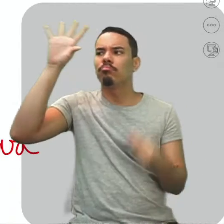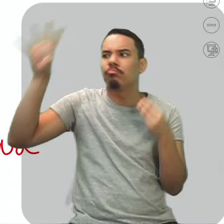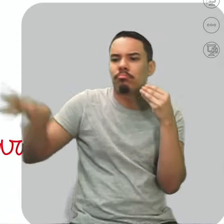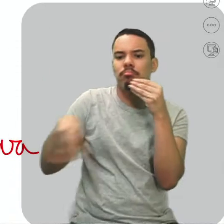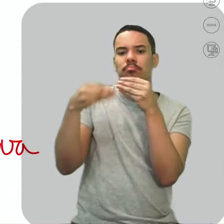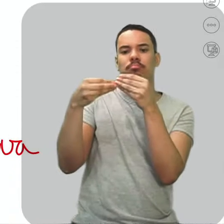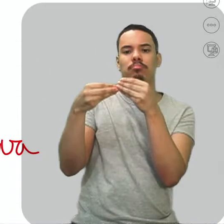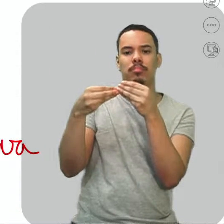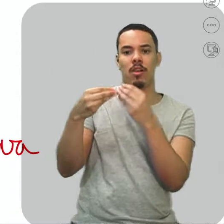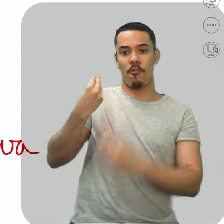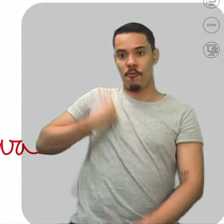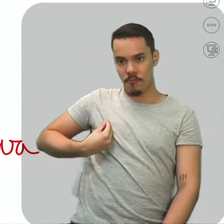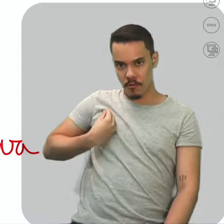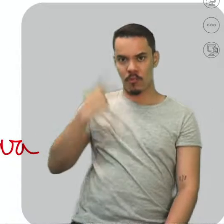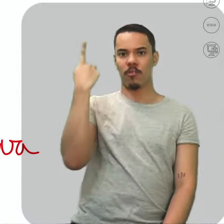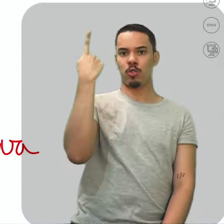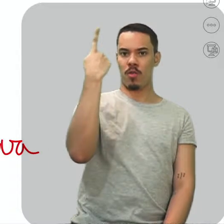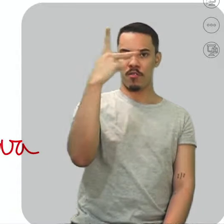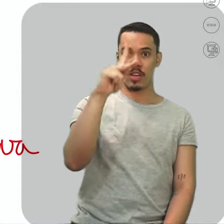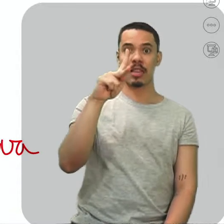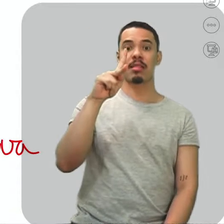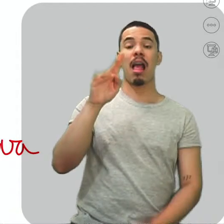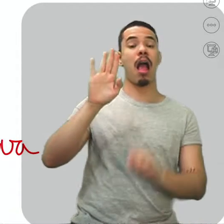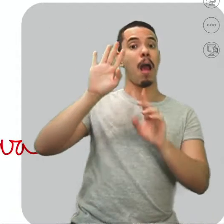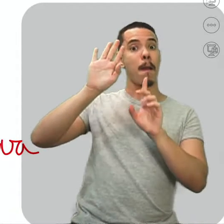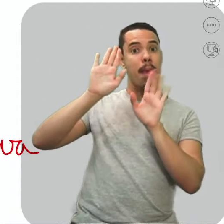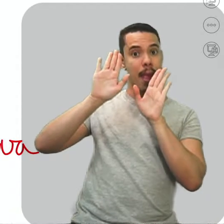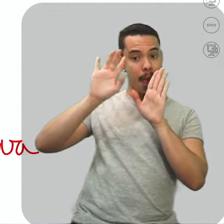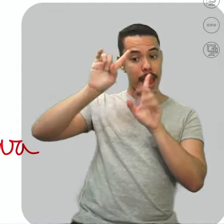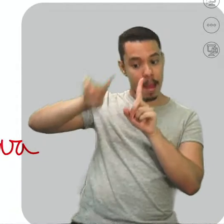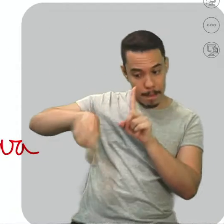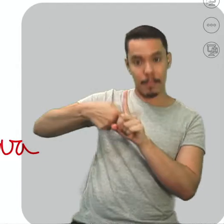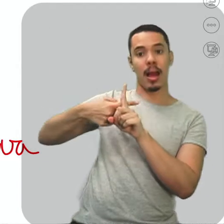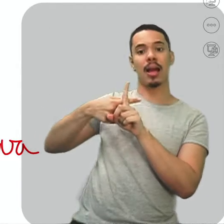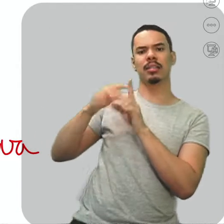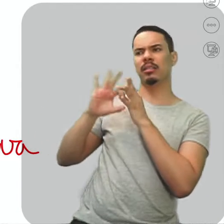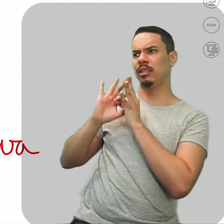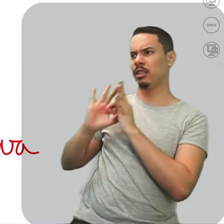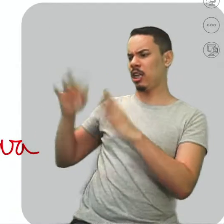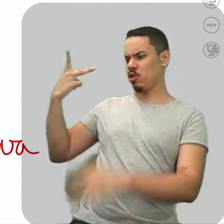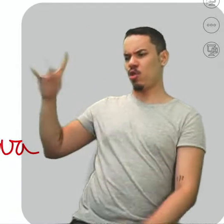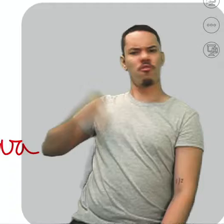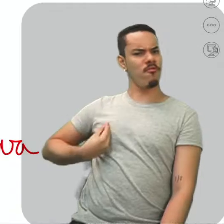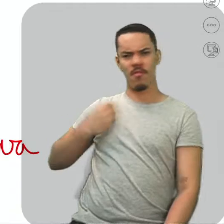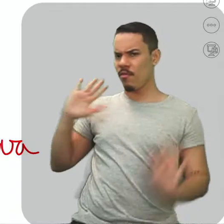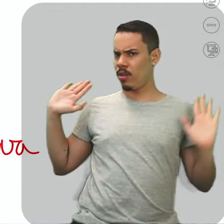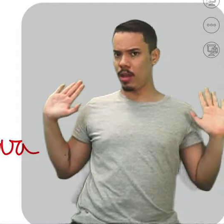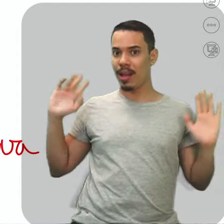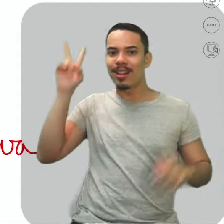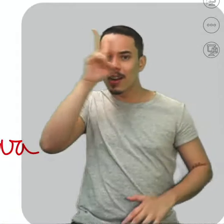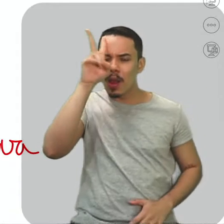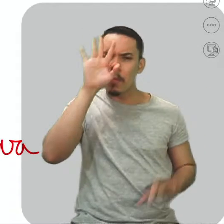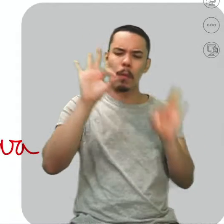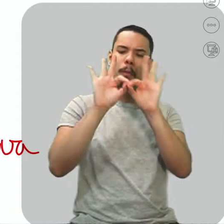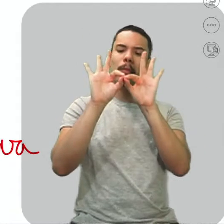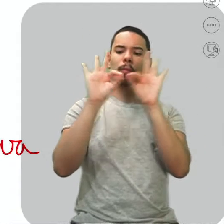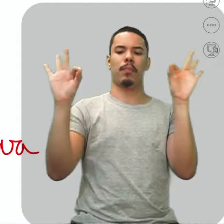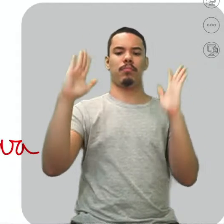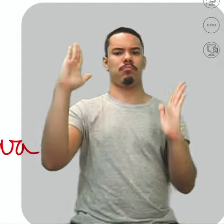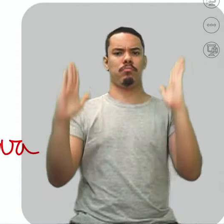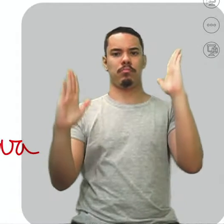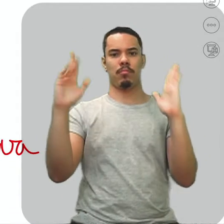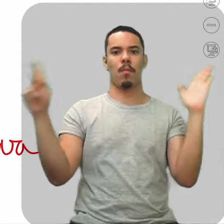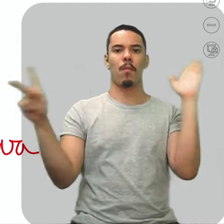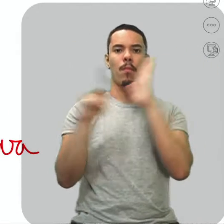soma zero a primeira oração com a outra ideia de sol mas quer dizer assim como eu lembro do período